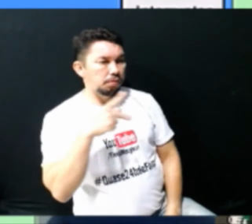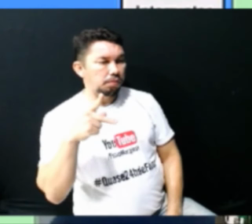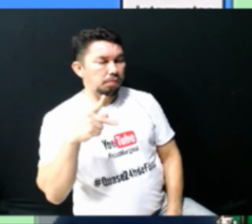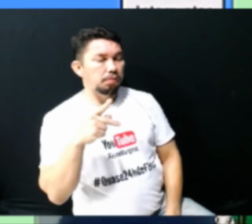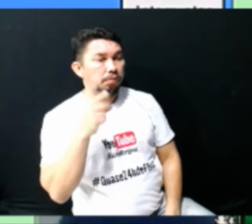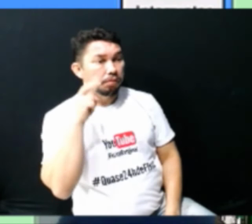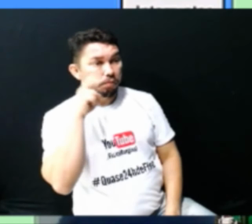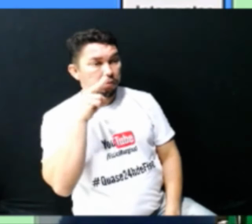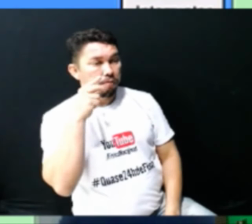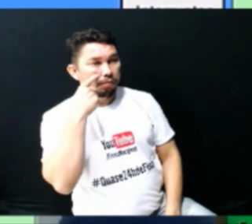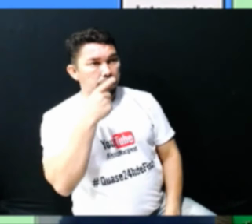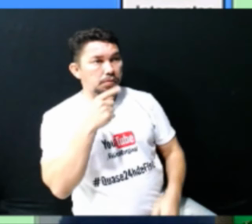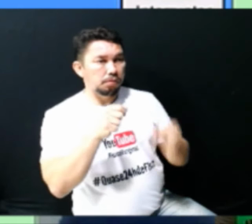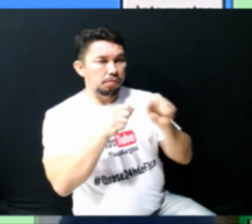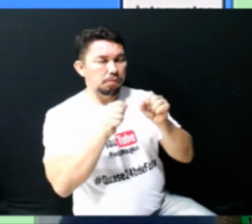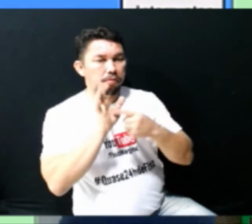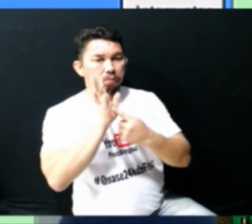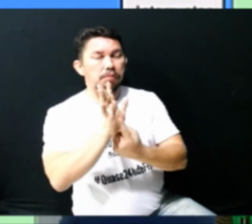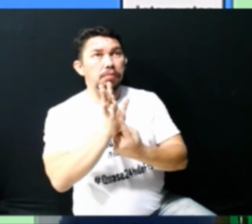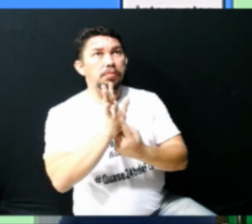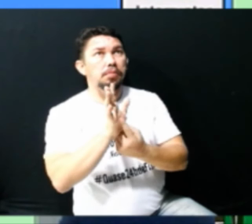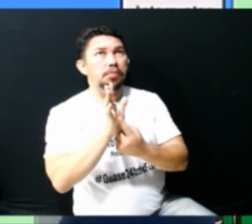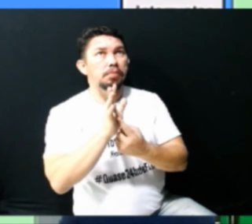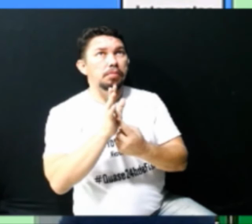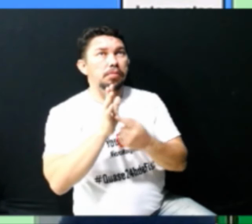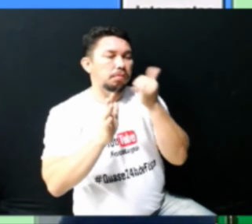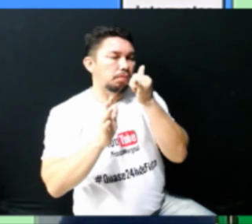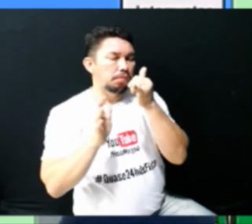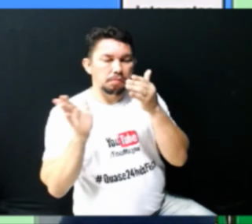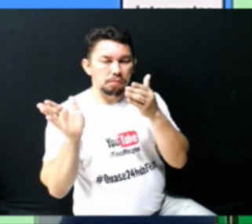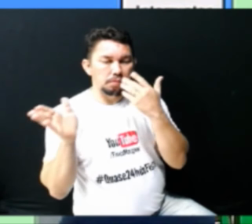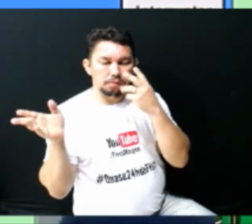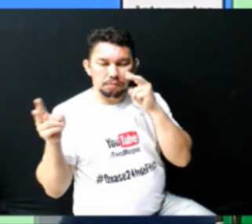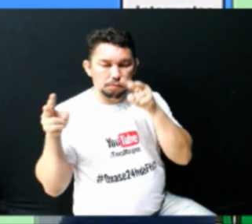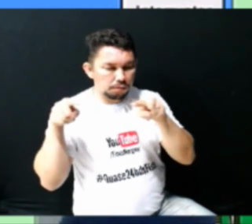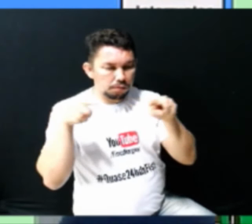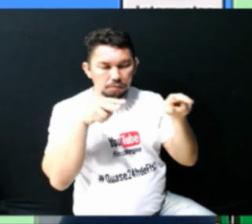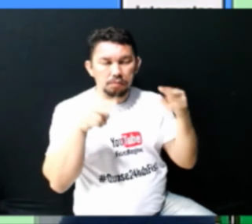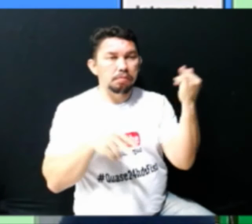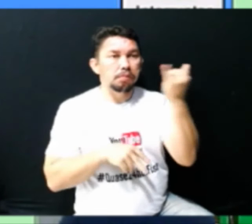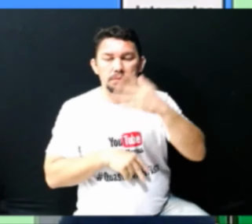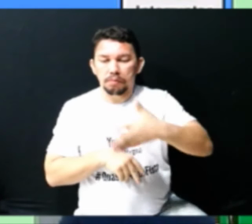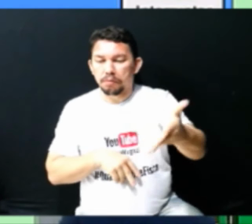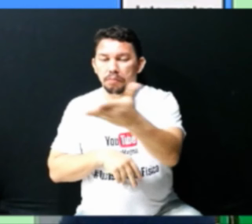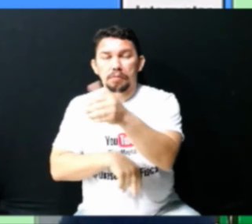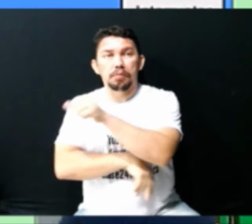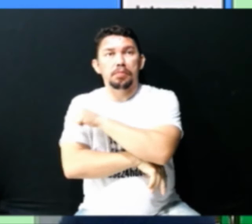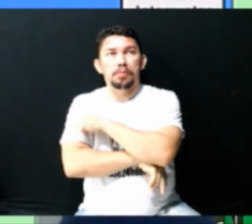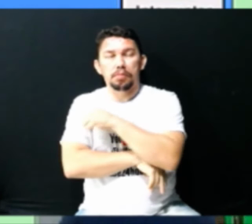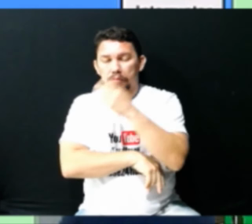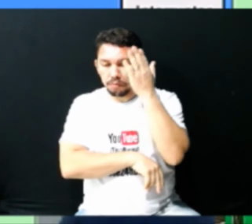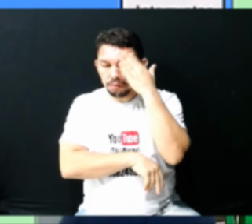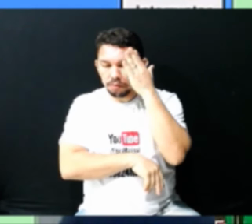nele aí é você poder mostrar as cargas se movendo, que é uma visão que eu acho importante para os meninos para conseguir resolver